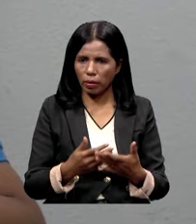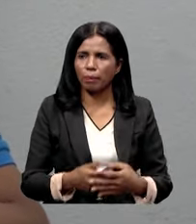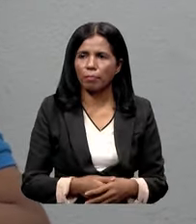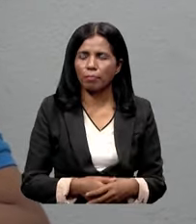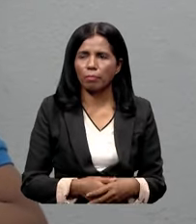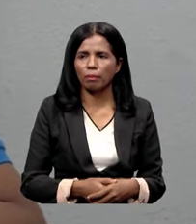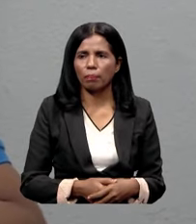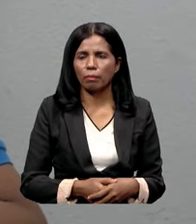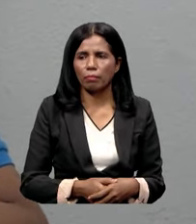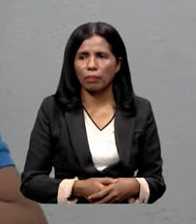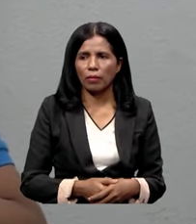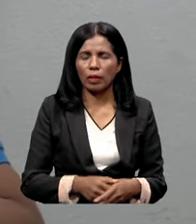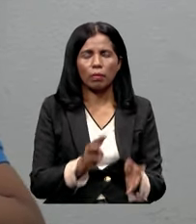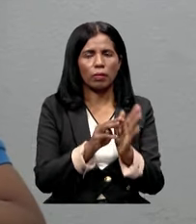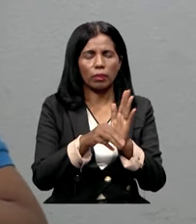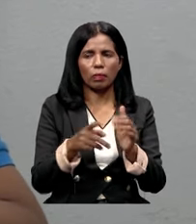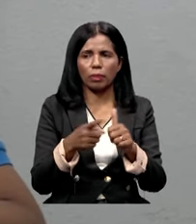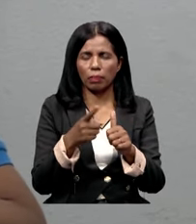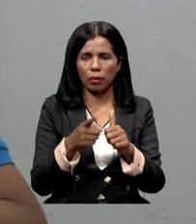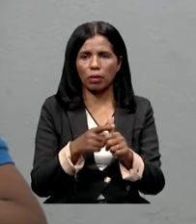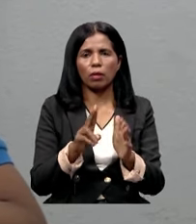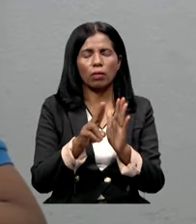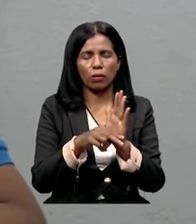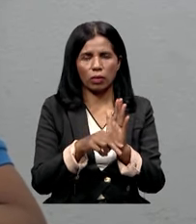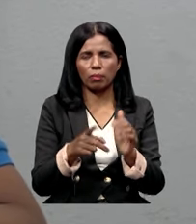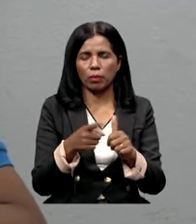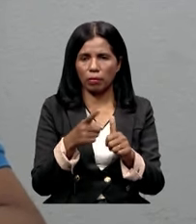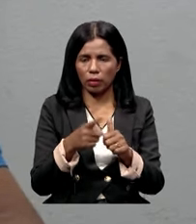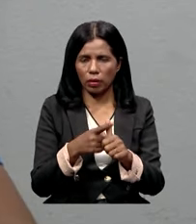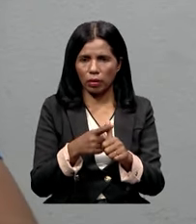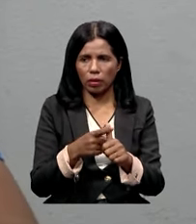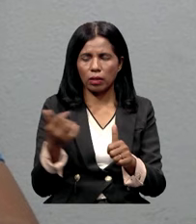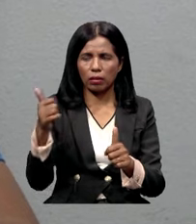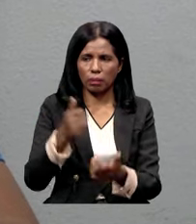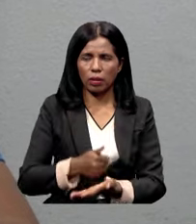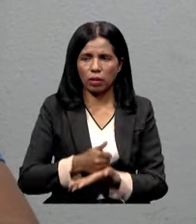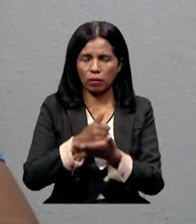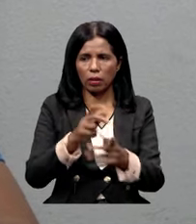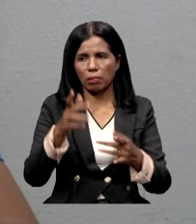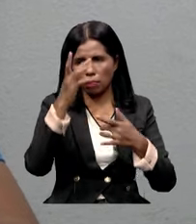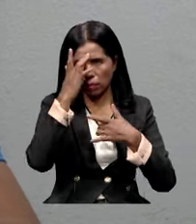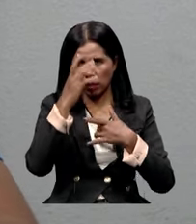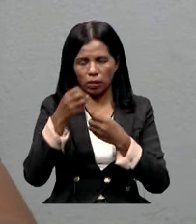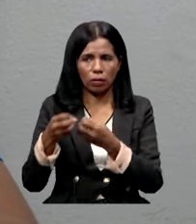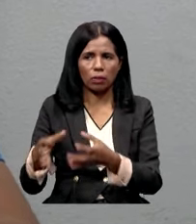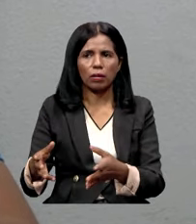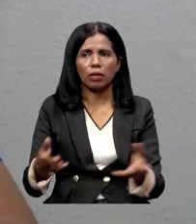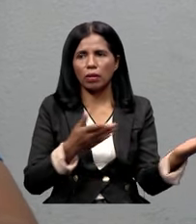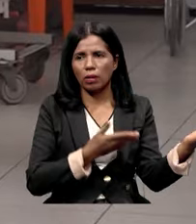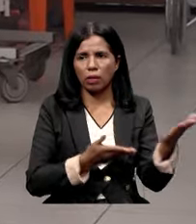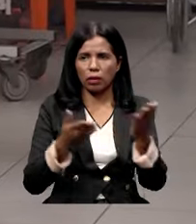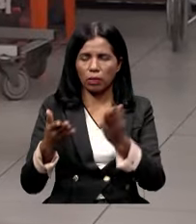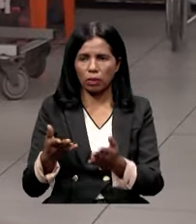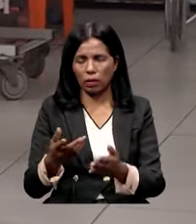iha minuto permero iha oras permero 30 minus permero level lulus sir level sehal buat pasien tene ita hus kliwet ita tua emergency darbala